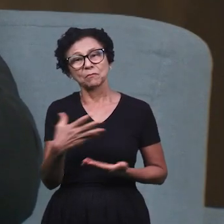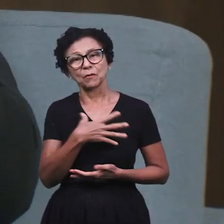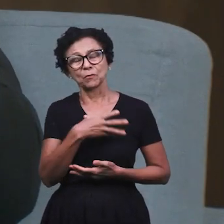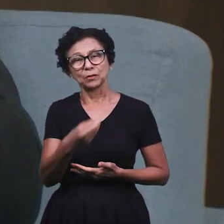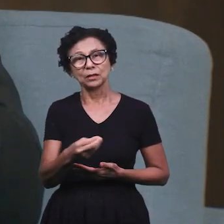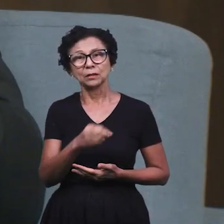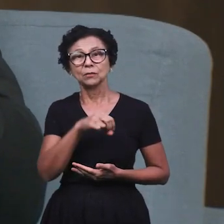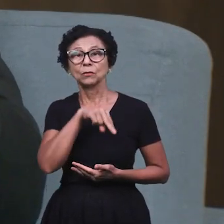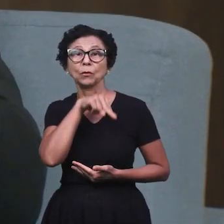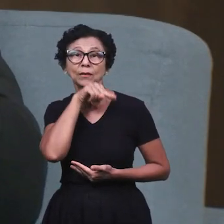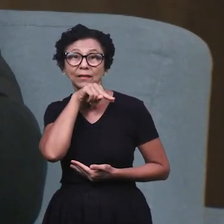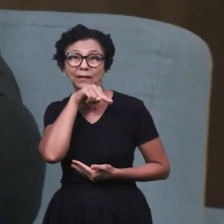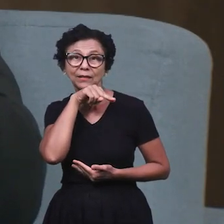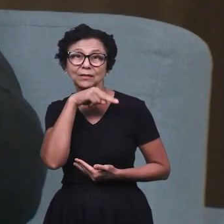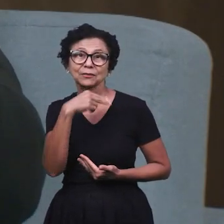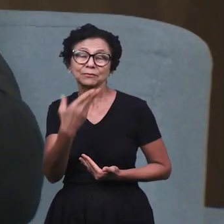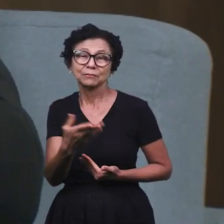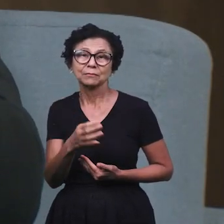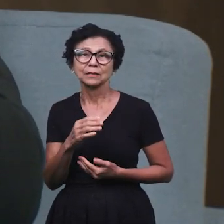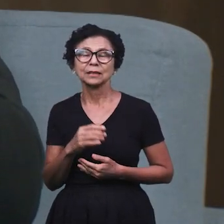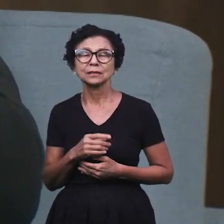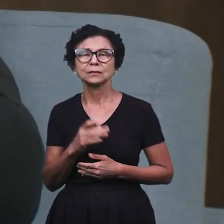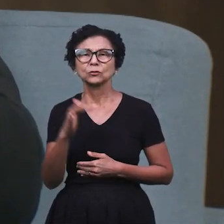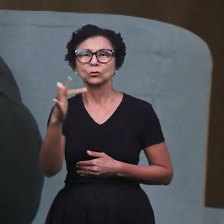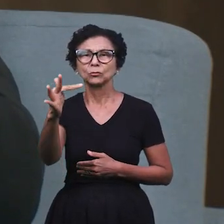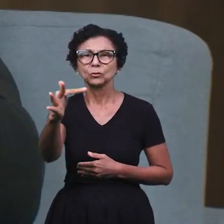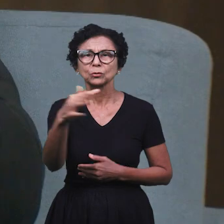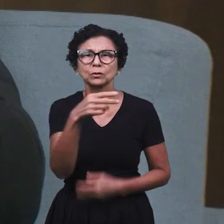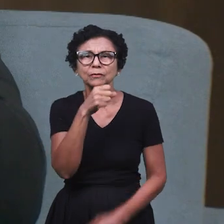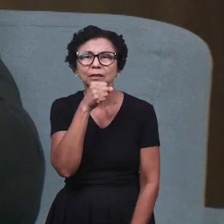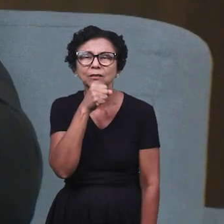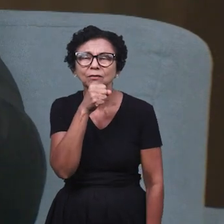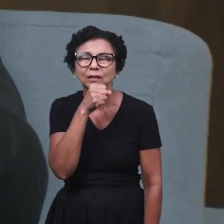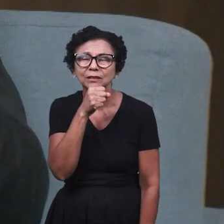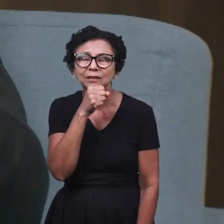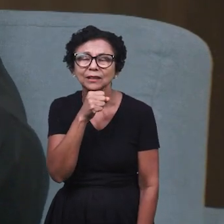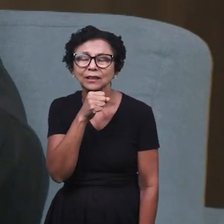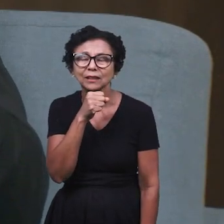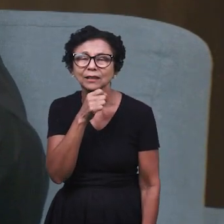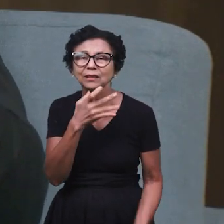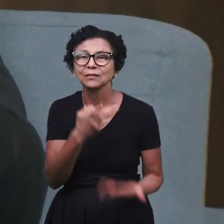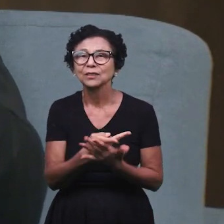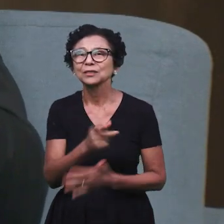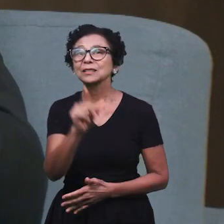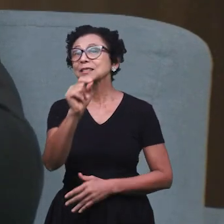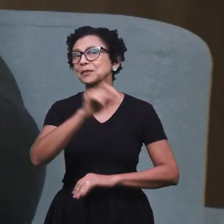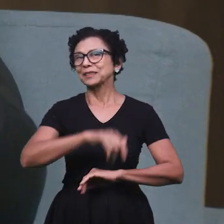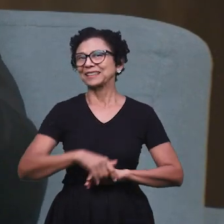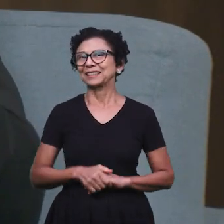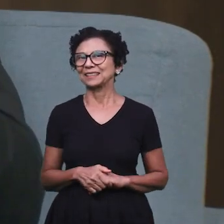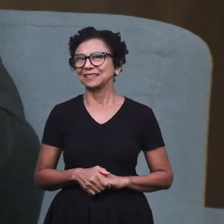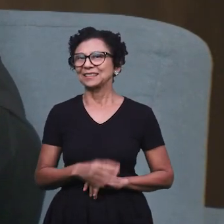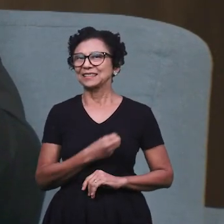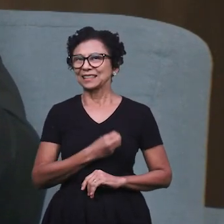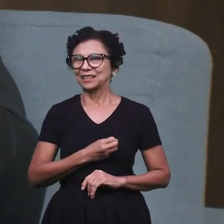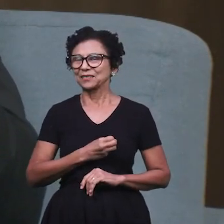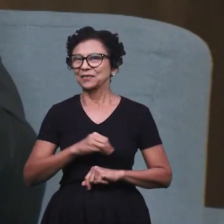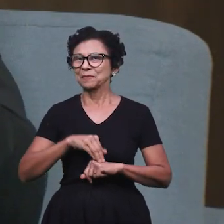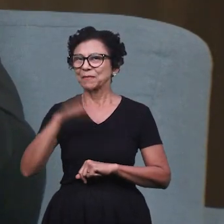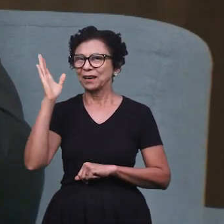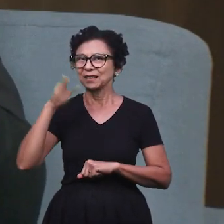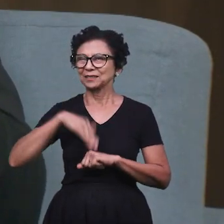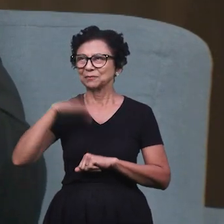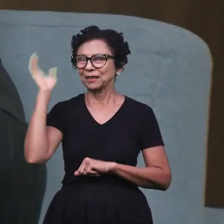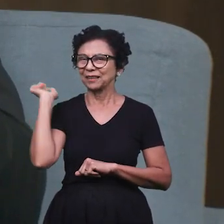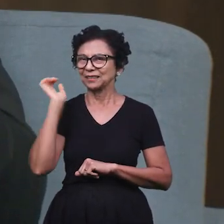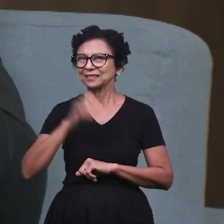mas você vai envelhecer. E quando você envelhecer, o que vai acontecer? Você quer viver mais tempo, não é? Na